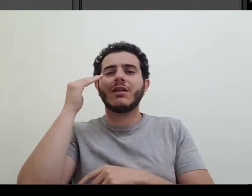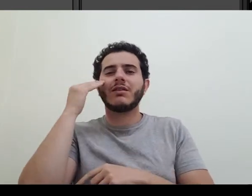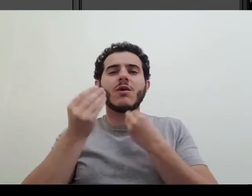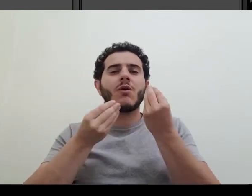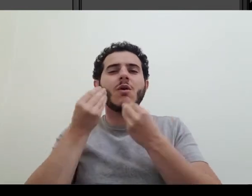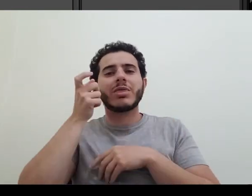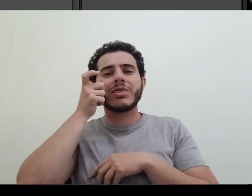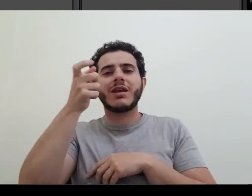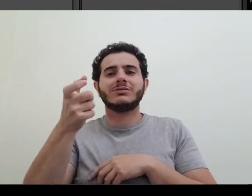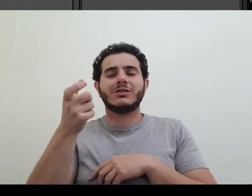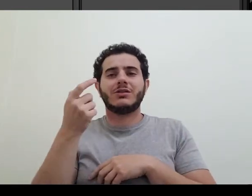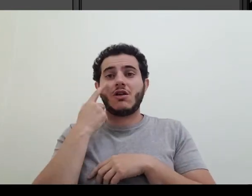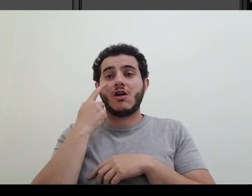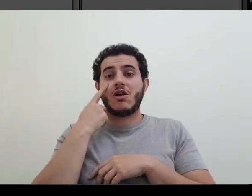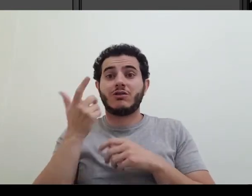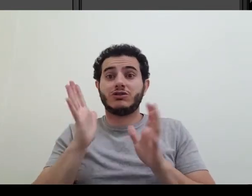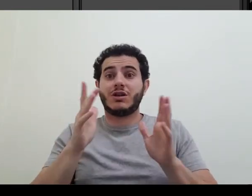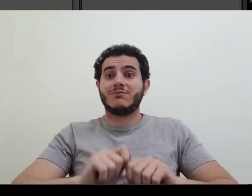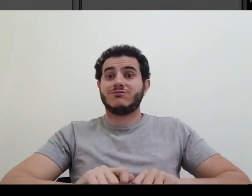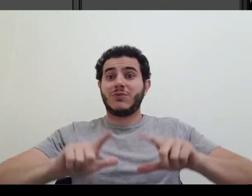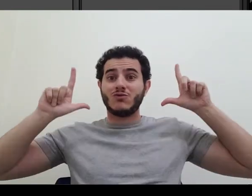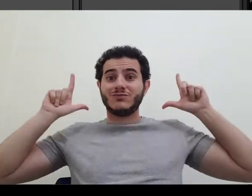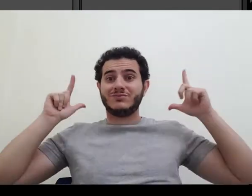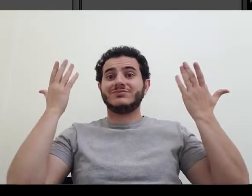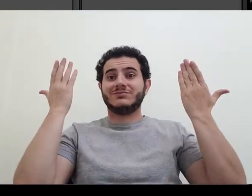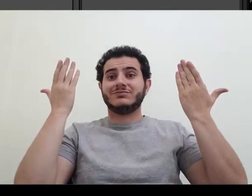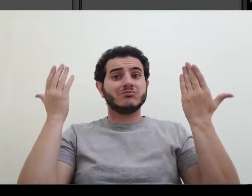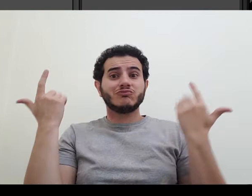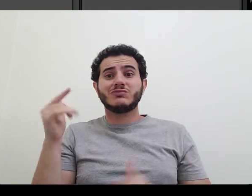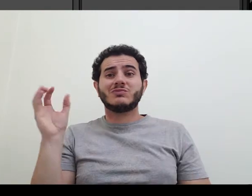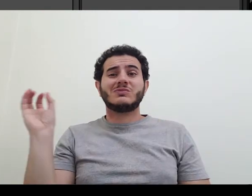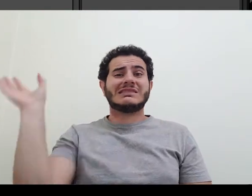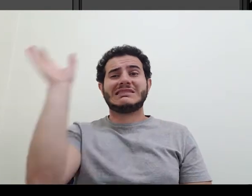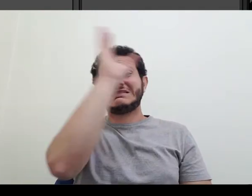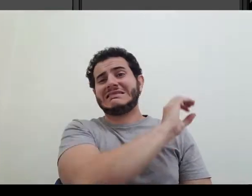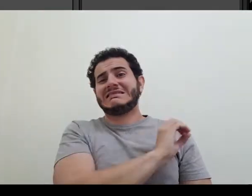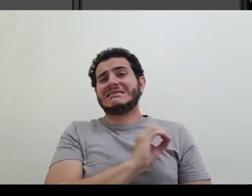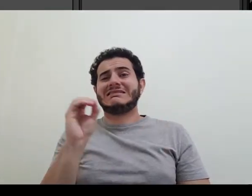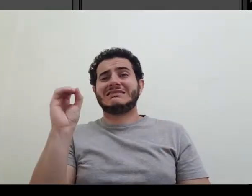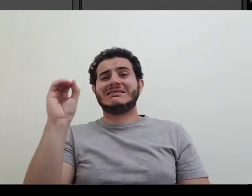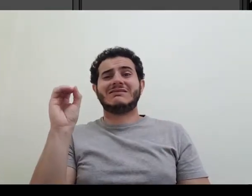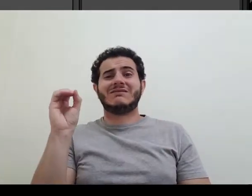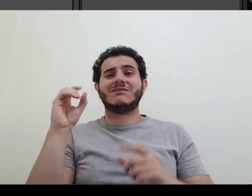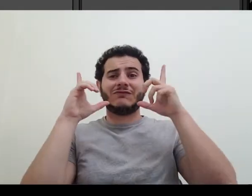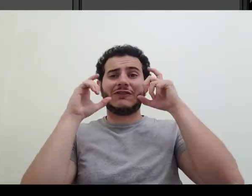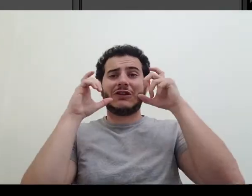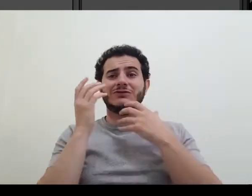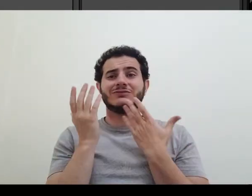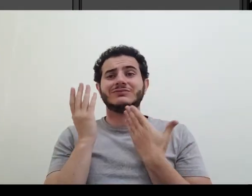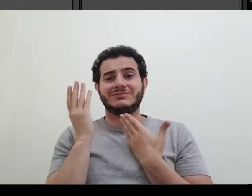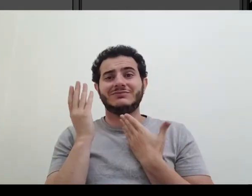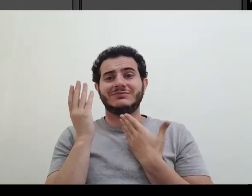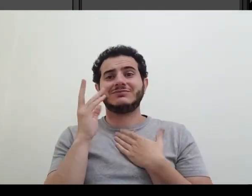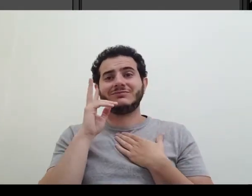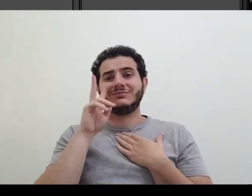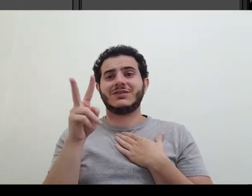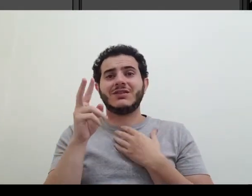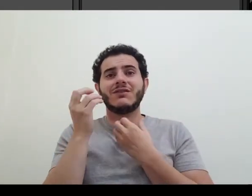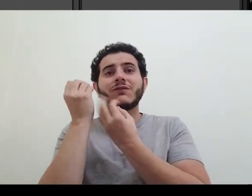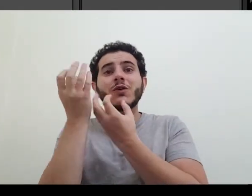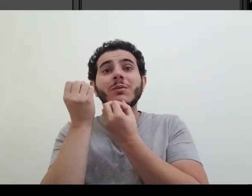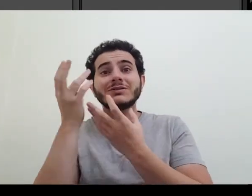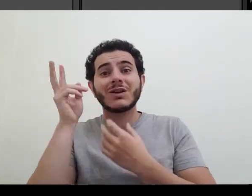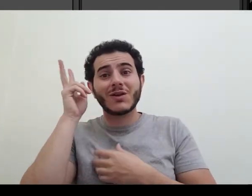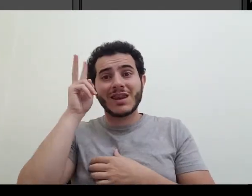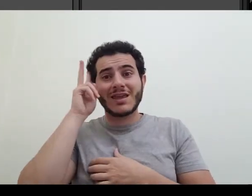certinho, abriu. Aqui está meu catálogo, sem nenhuma foto. Ele já coloca, ó, clique no botão importar para iniciar. Repara na informação